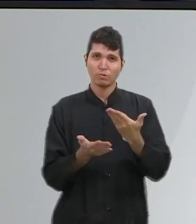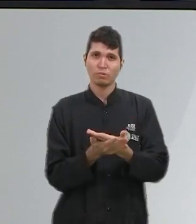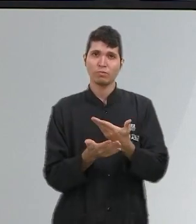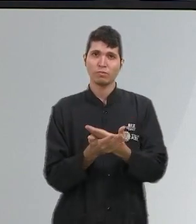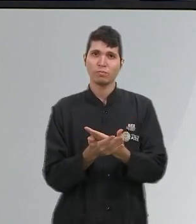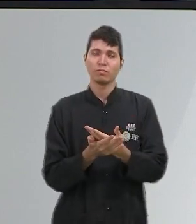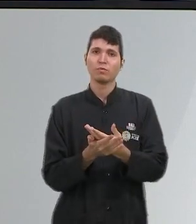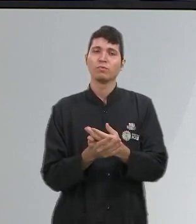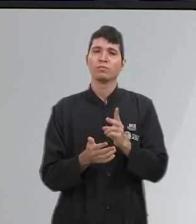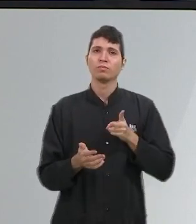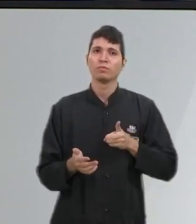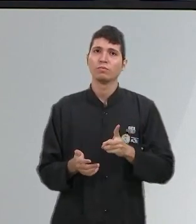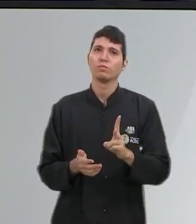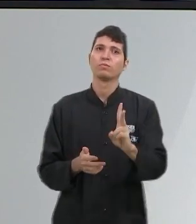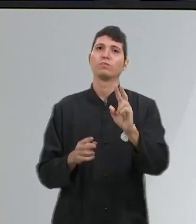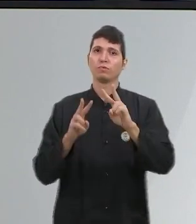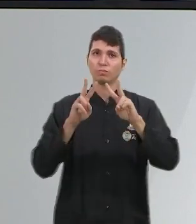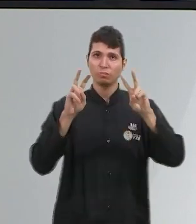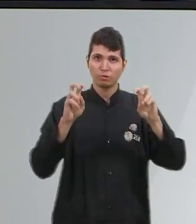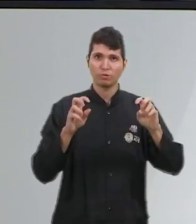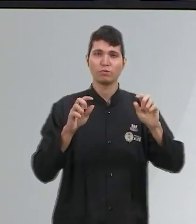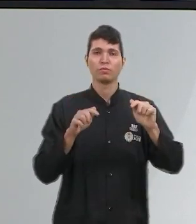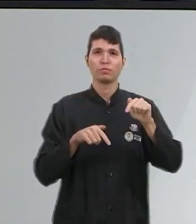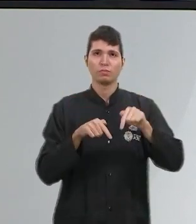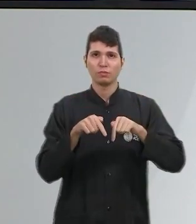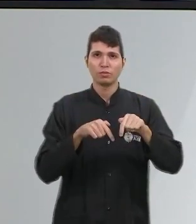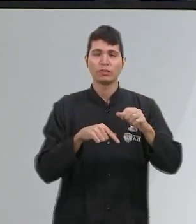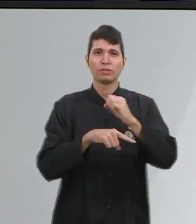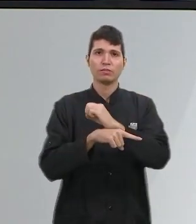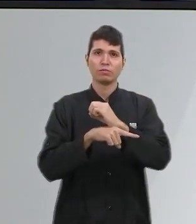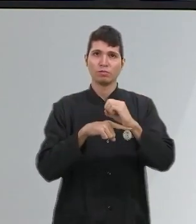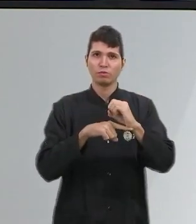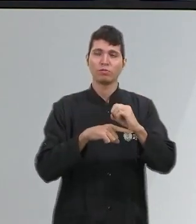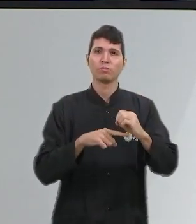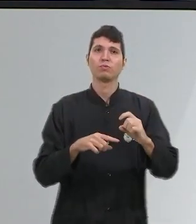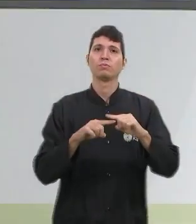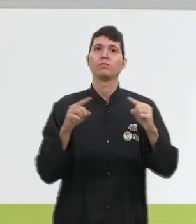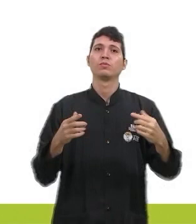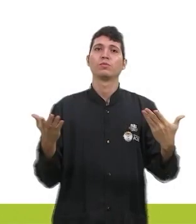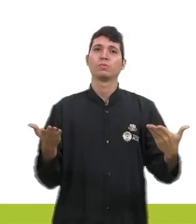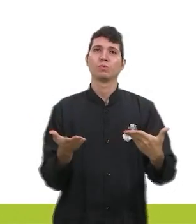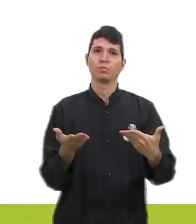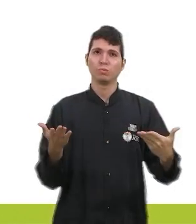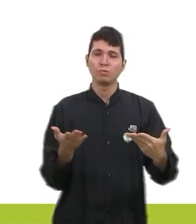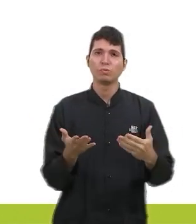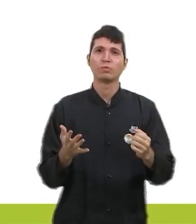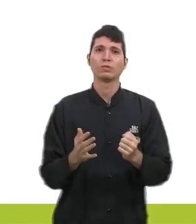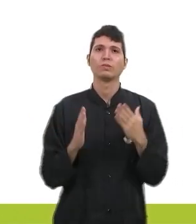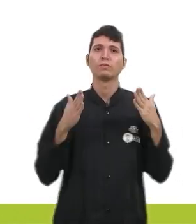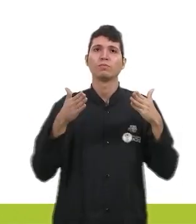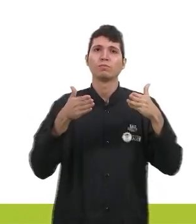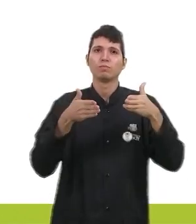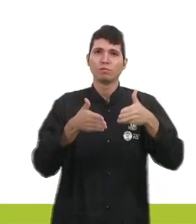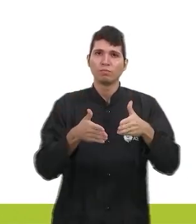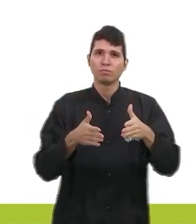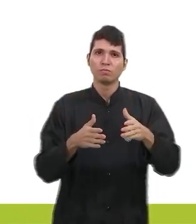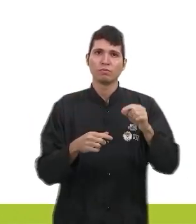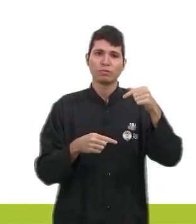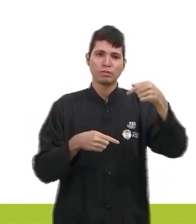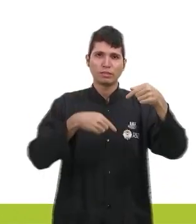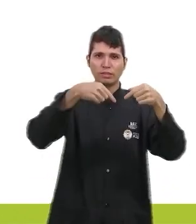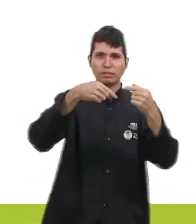ao assunto lá de Química Orgânica. Só que na aula de hoje nós vamos aqui focar um pouquinho nas